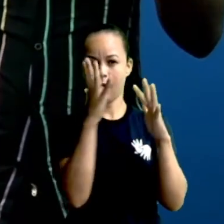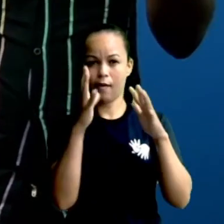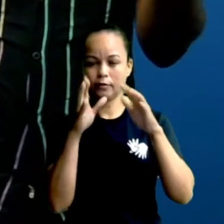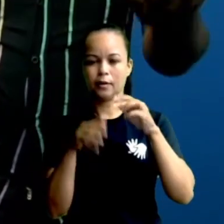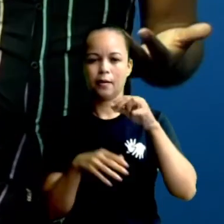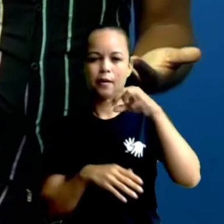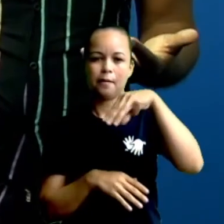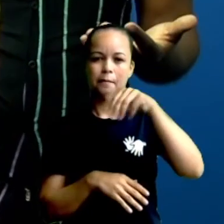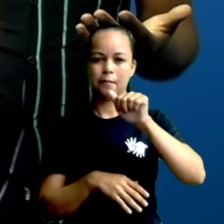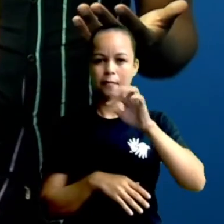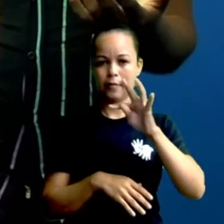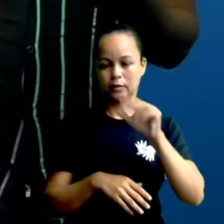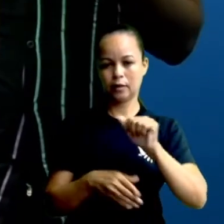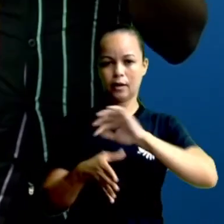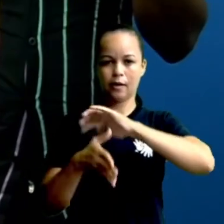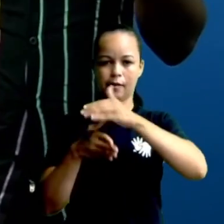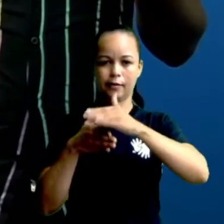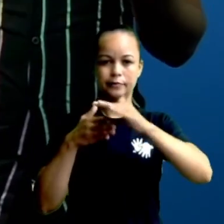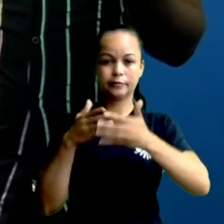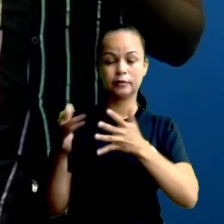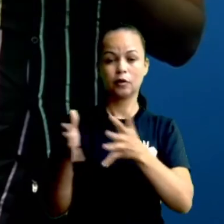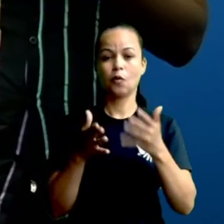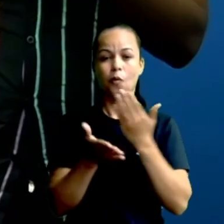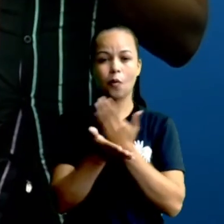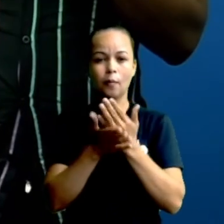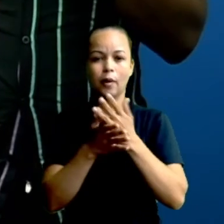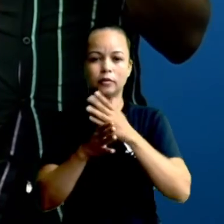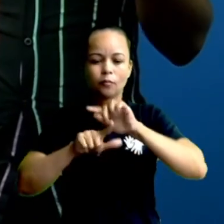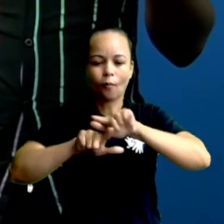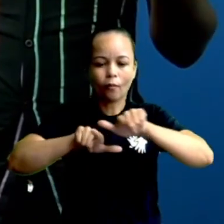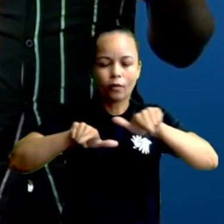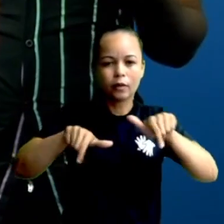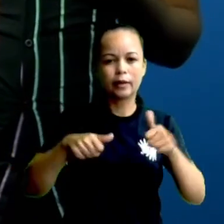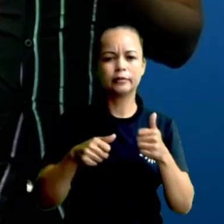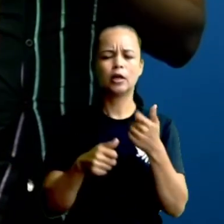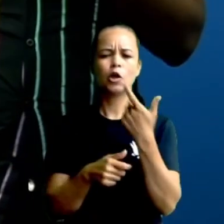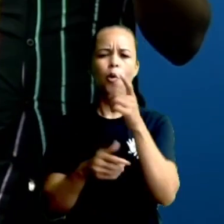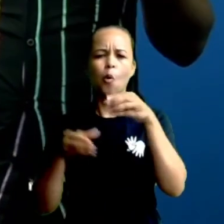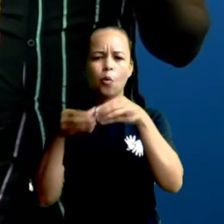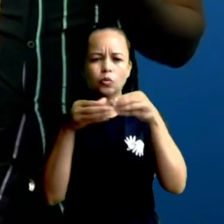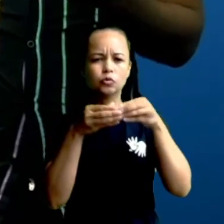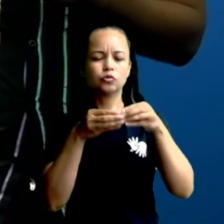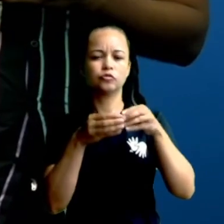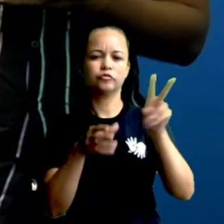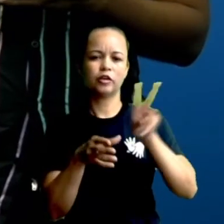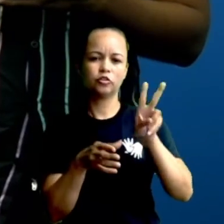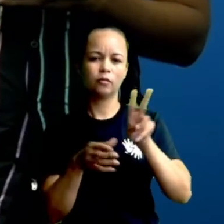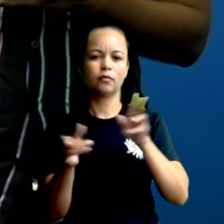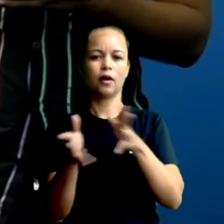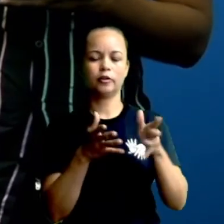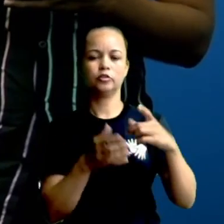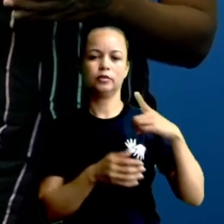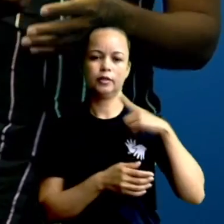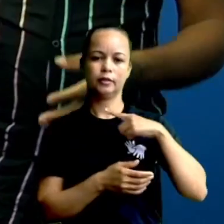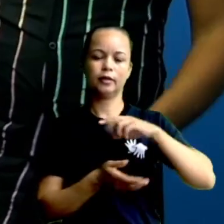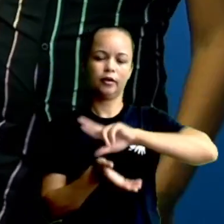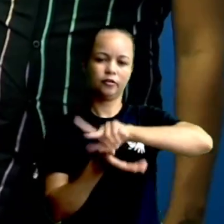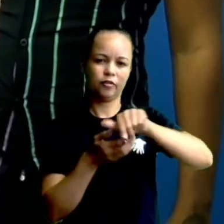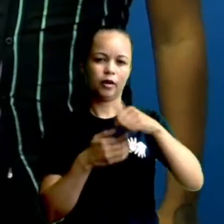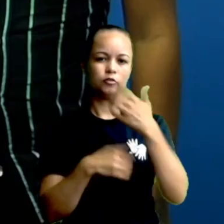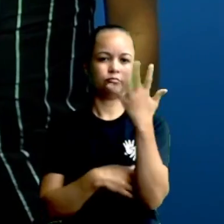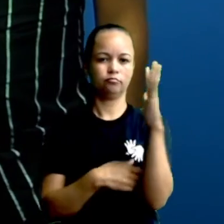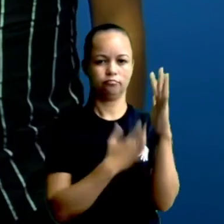ela começa a ser devastada, né? E não só o pau-brasil, mas também outros vegetais que nós possuímos na nossa mata